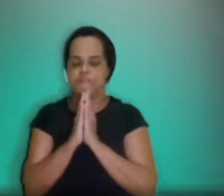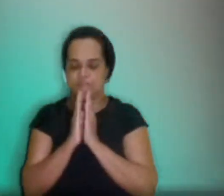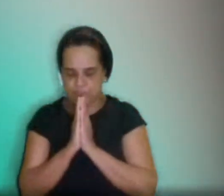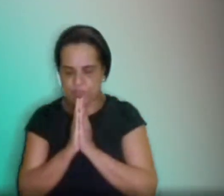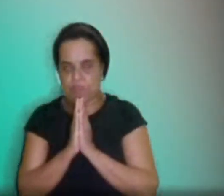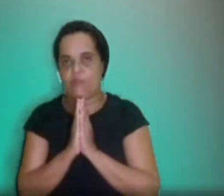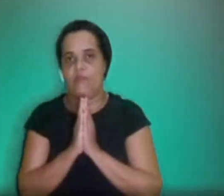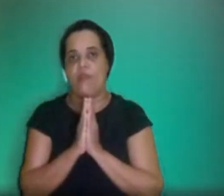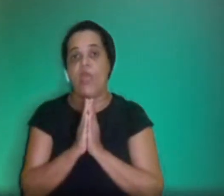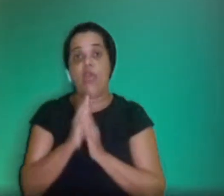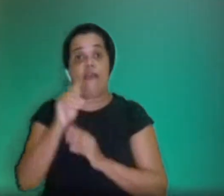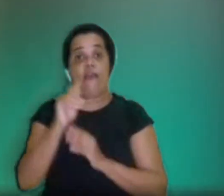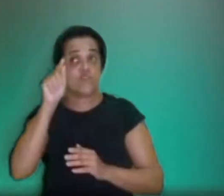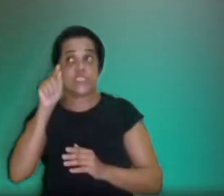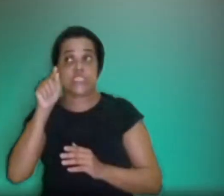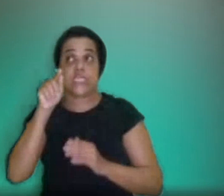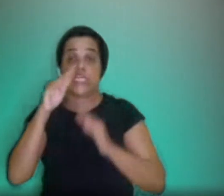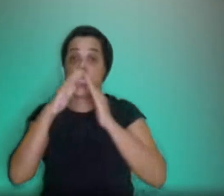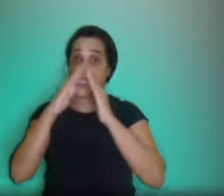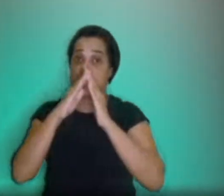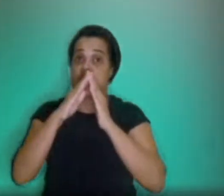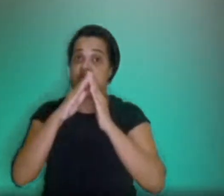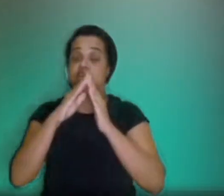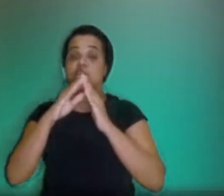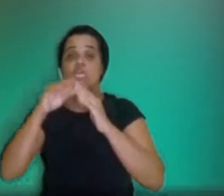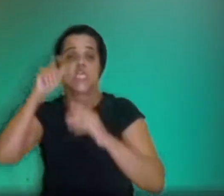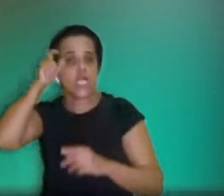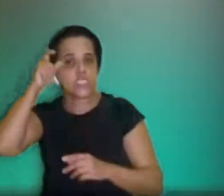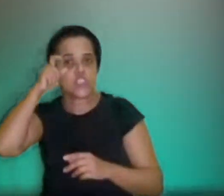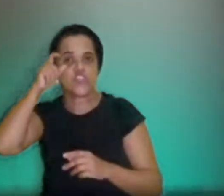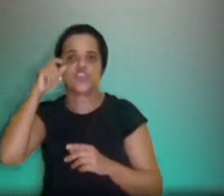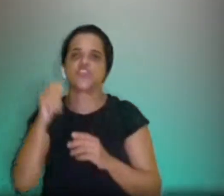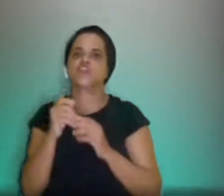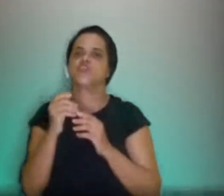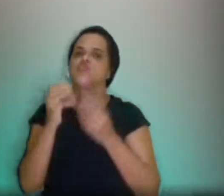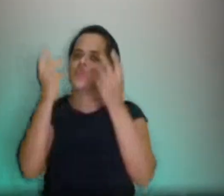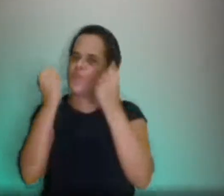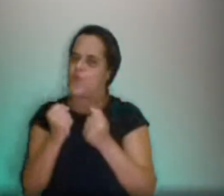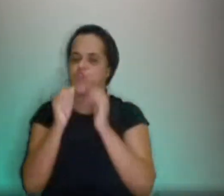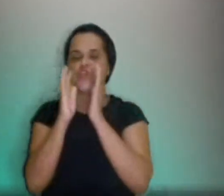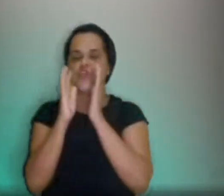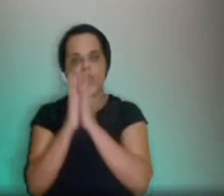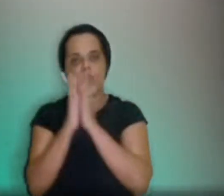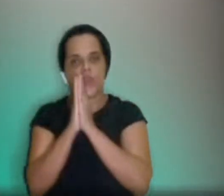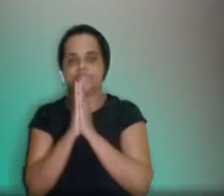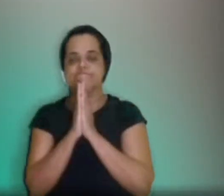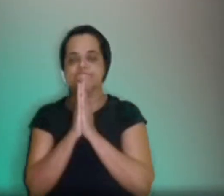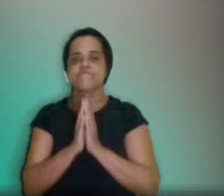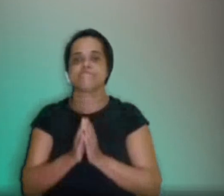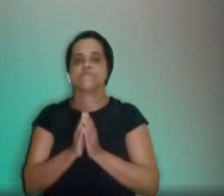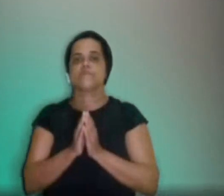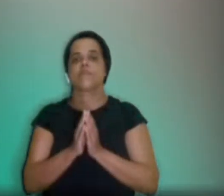de Cristo. Amém? Vamos orar. Você que está na sua casa nesse momento, nos assistindo, feche os seus